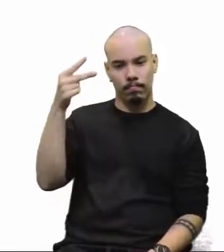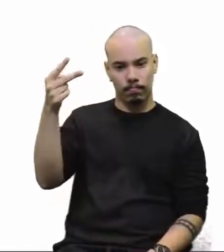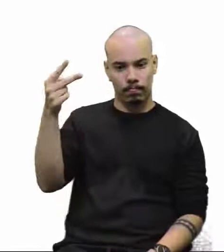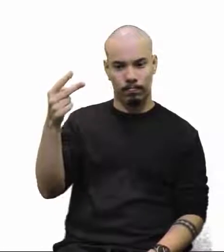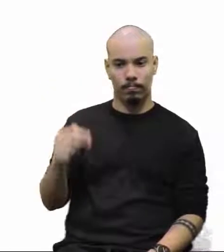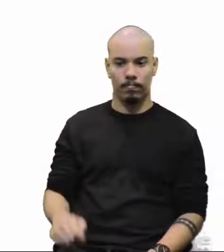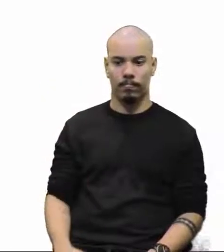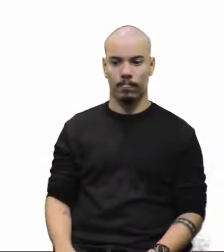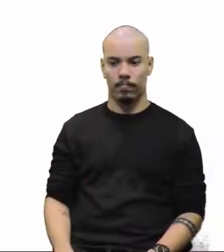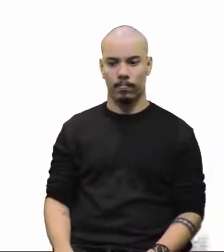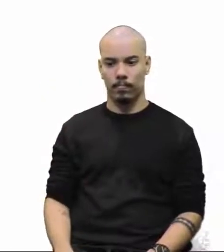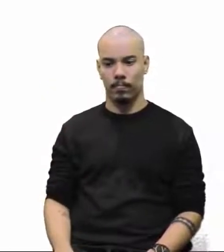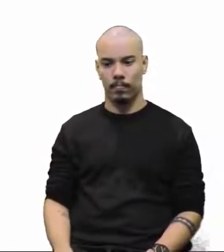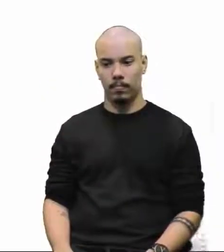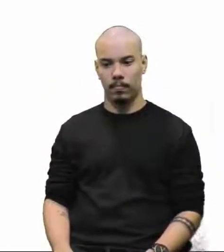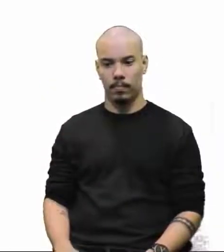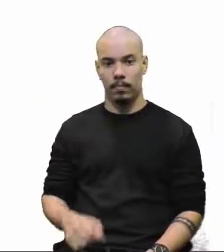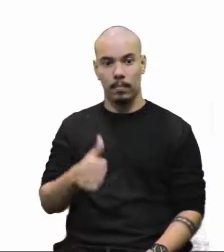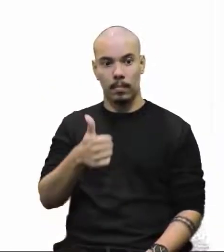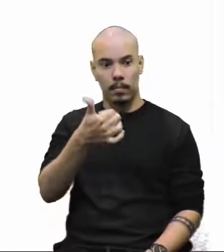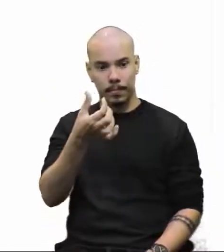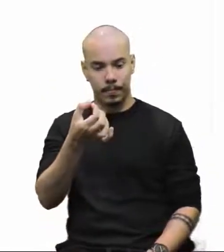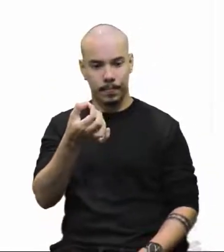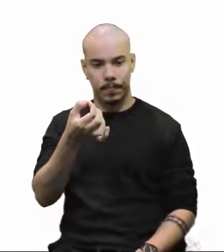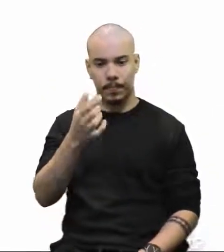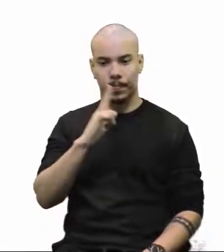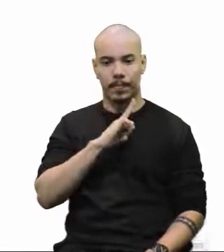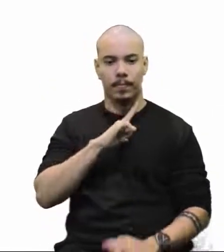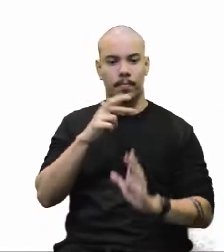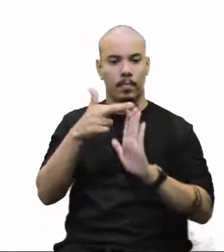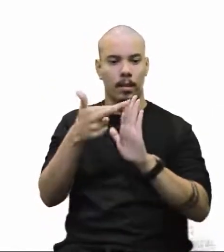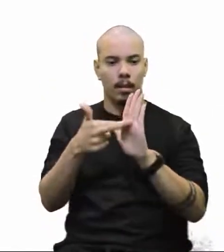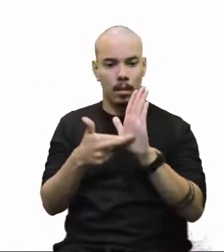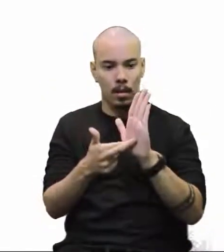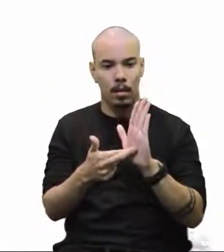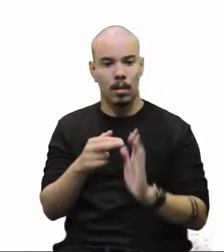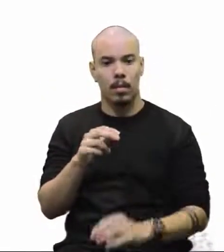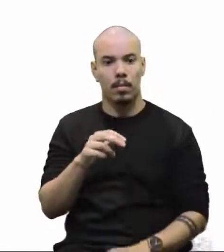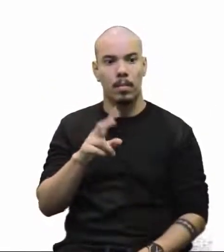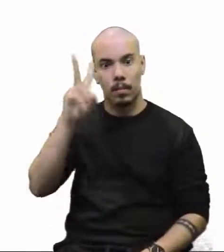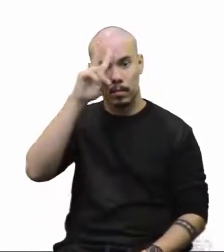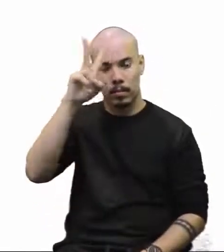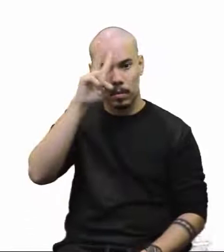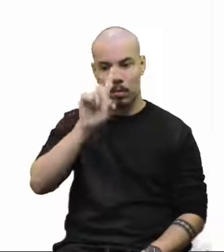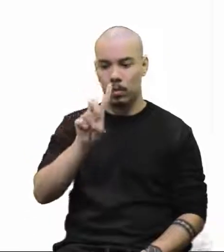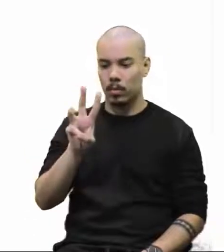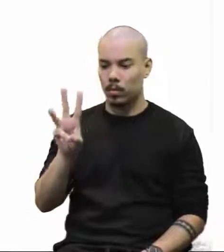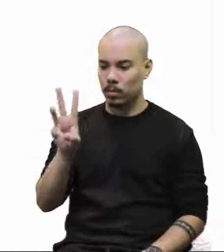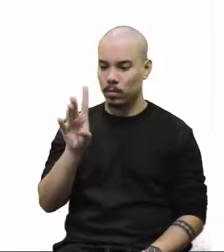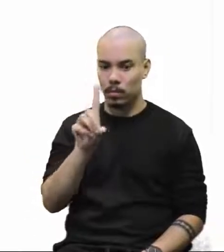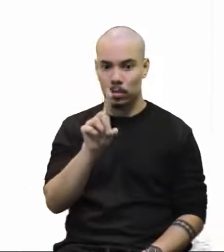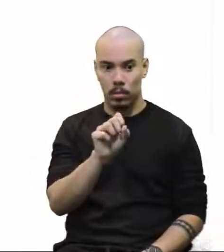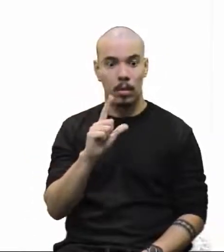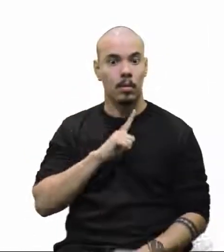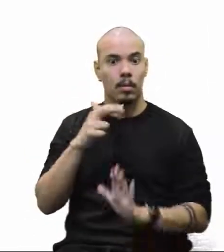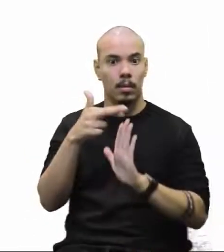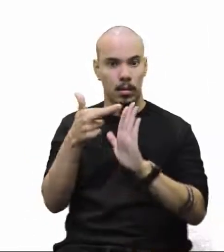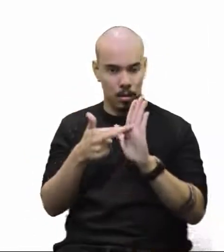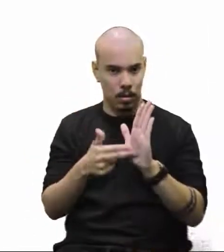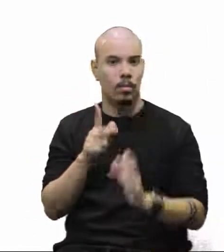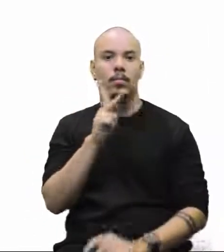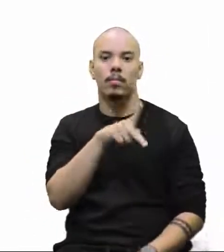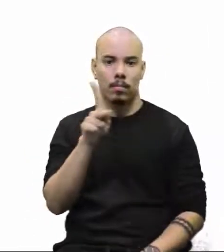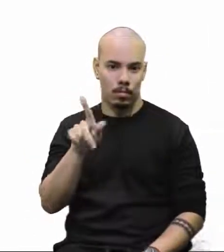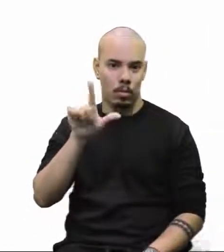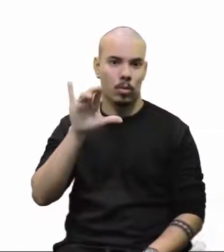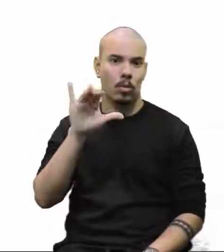3. Isso. E 160 aí 3 sobre 2 naquela regrinha do 1, 2, 3, 3, 2, 1. A Lucida ela tem ensinado vocês no